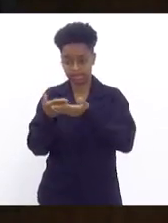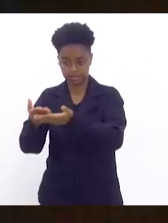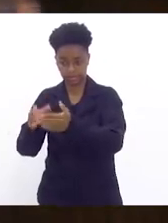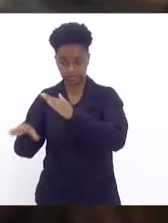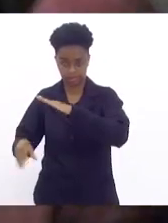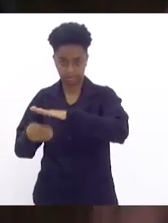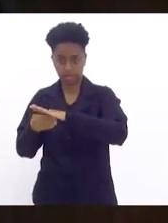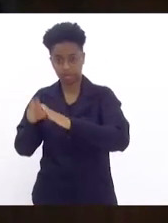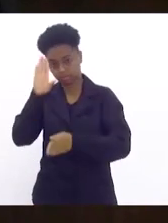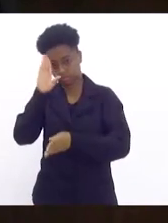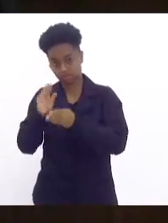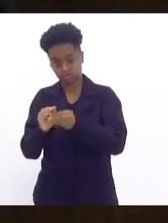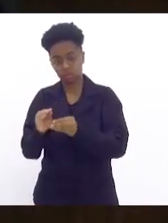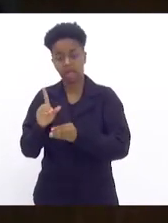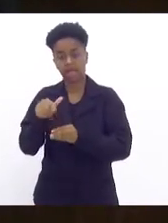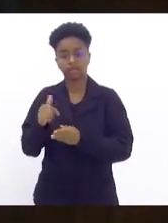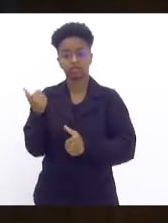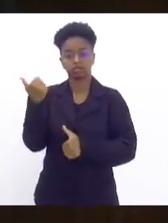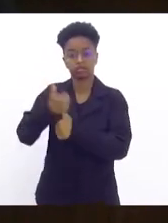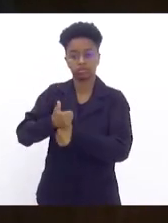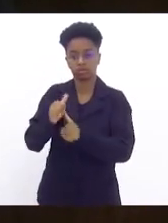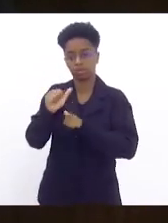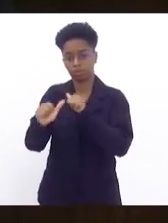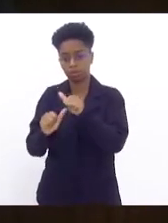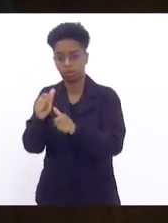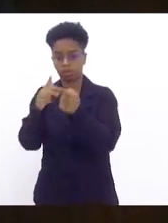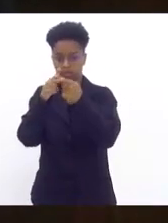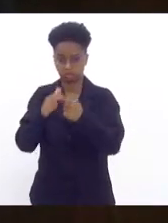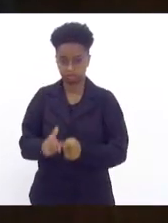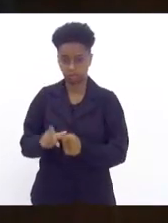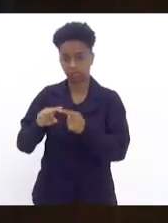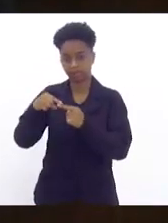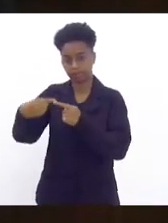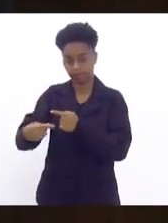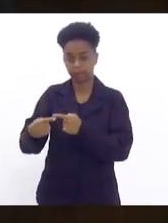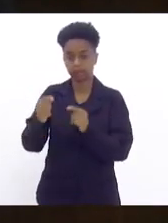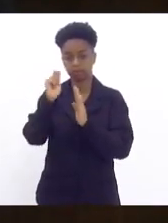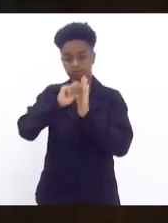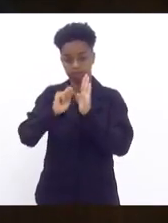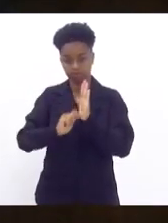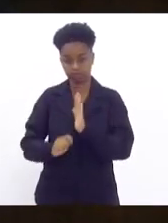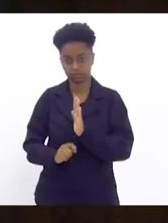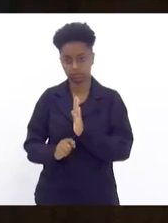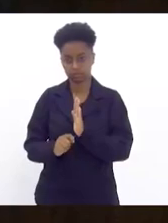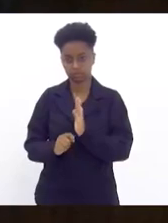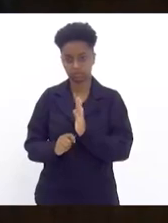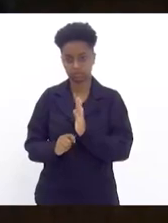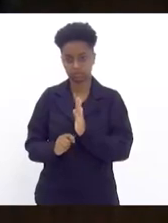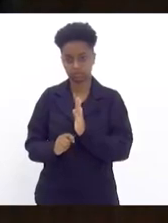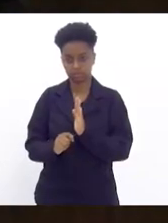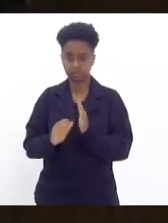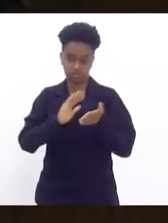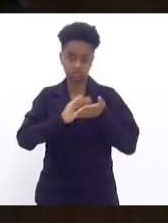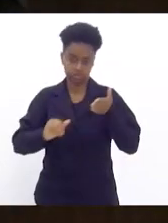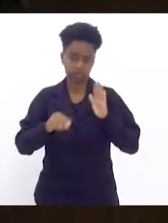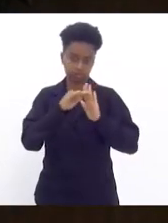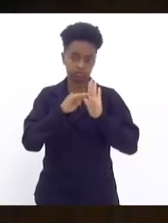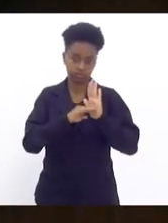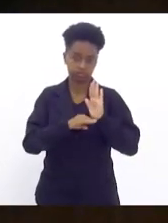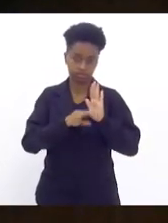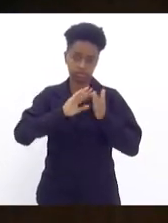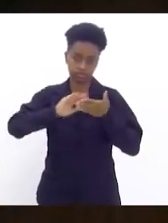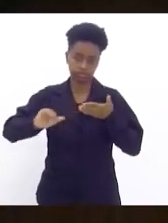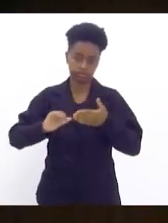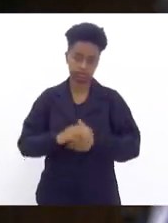conclui por substitutivo fazendo alteração e a gente faz a retificação tem que sair de pauta aí tem que sair de